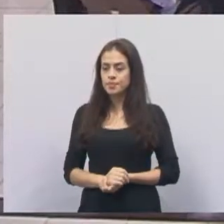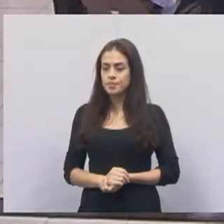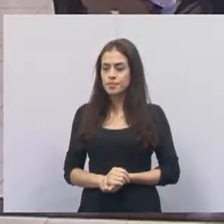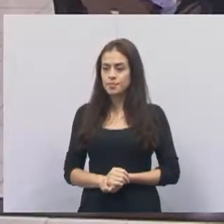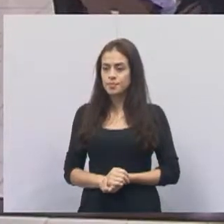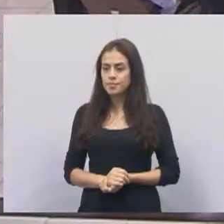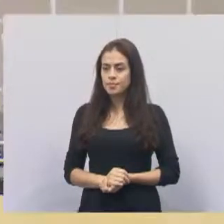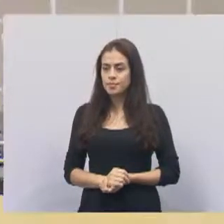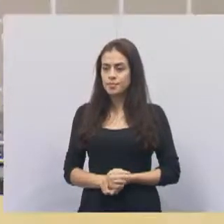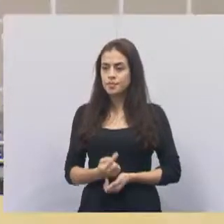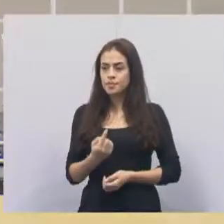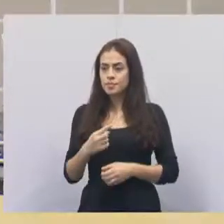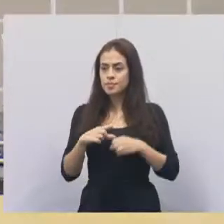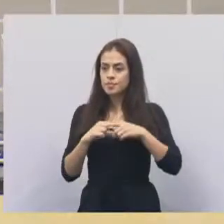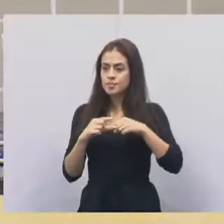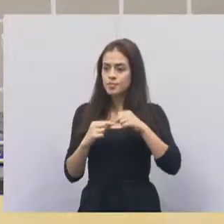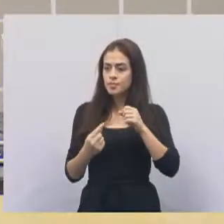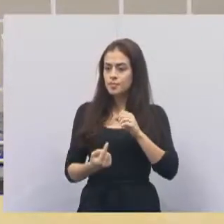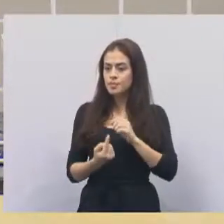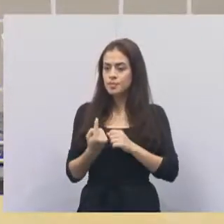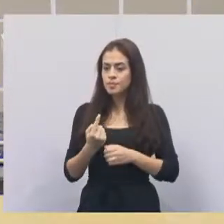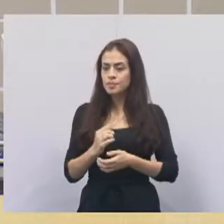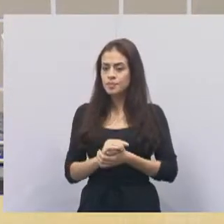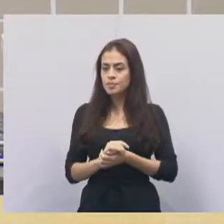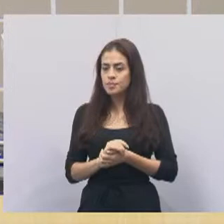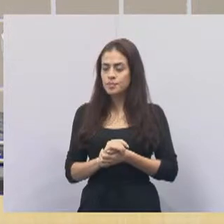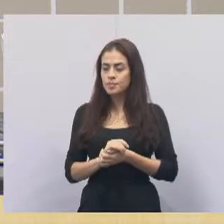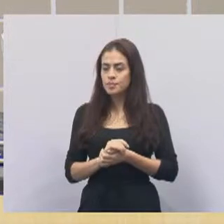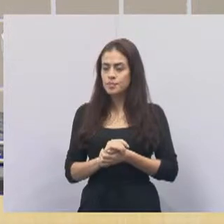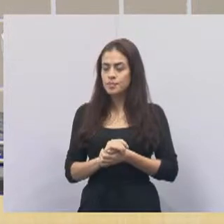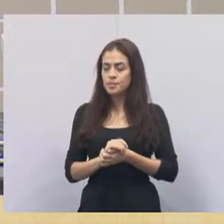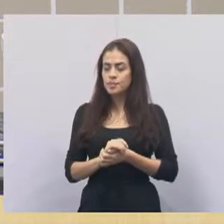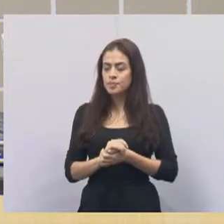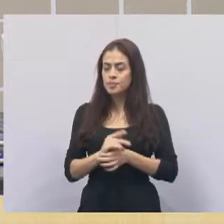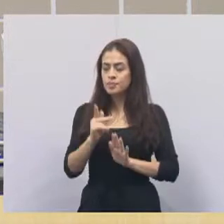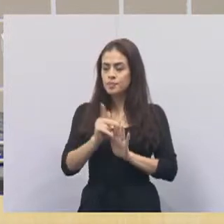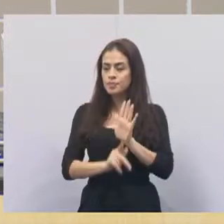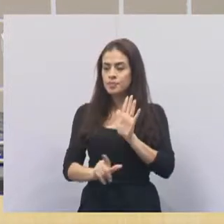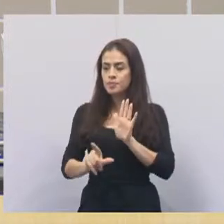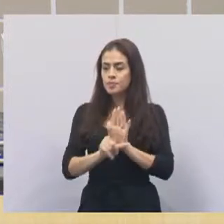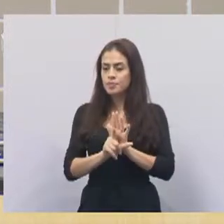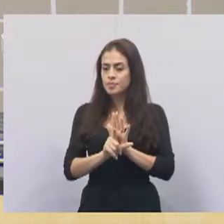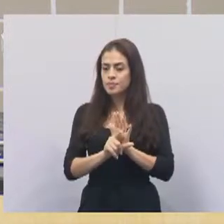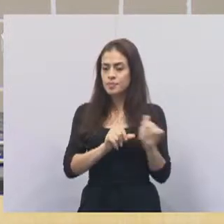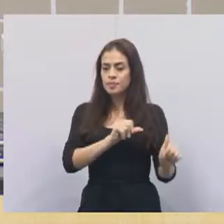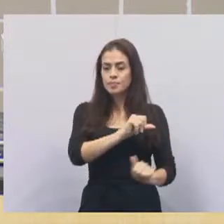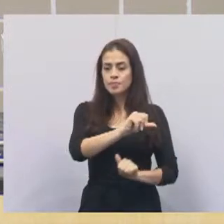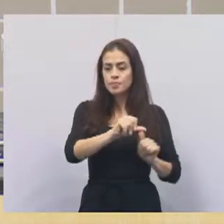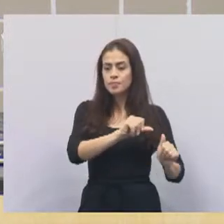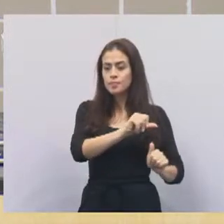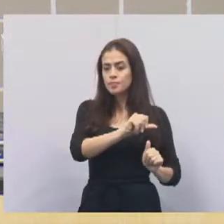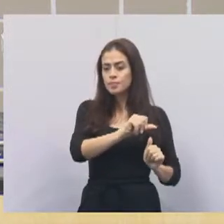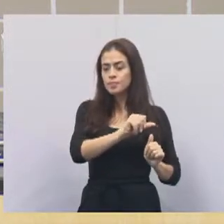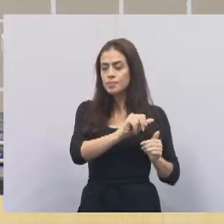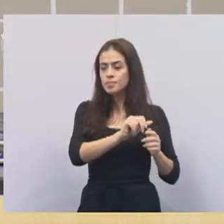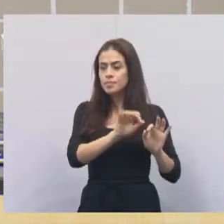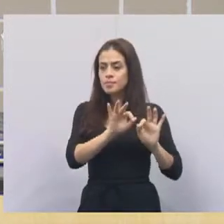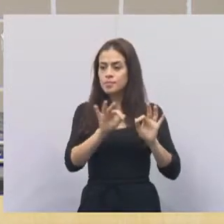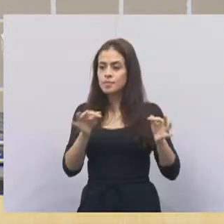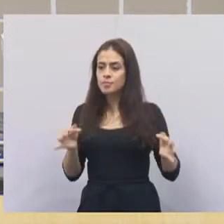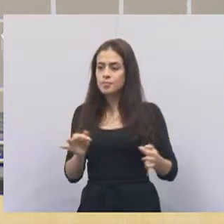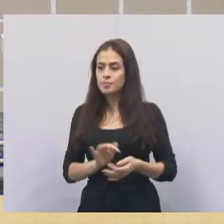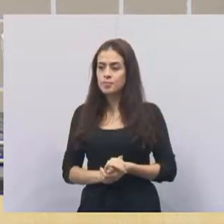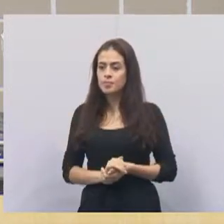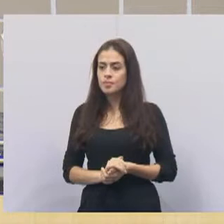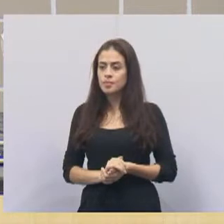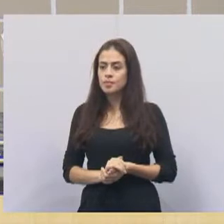um o artigo primeiro do presente projeto de lei passará a ter sido de redação artigo primeiro fica instituído no